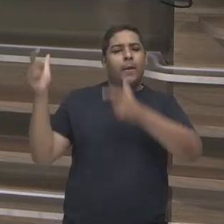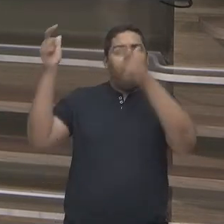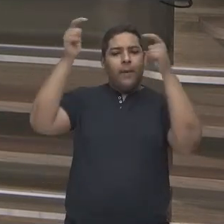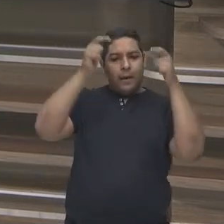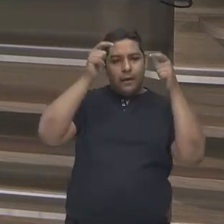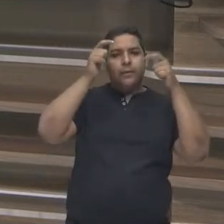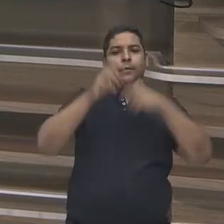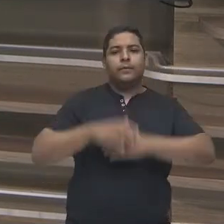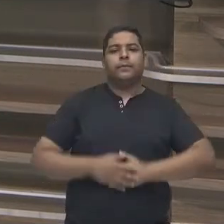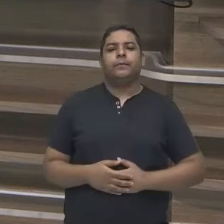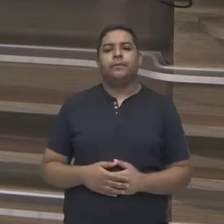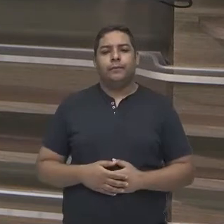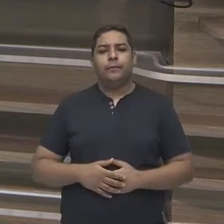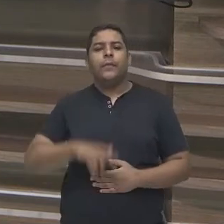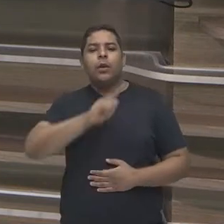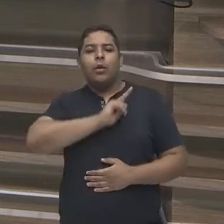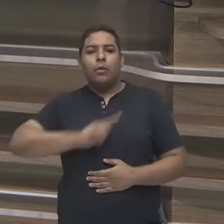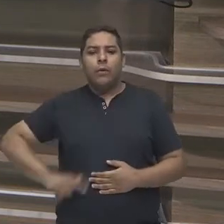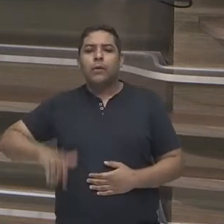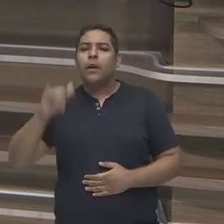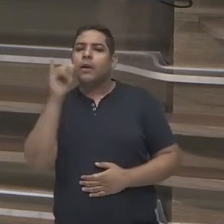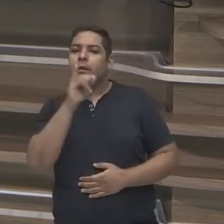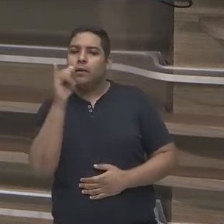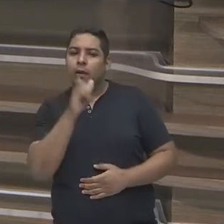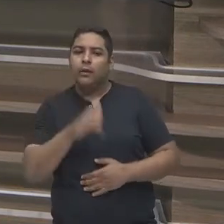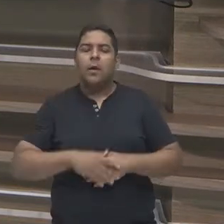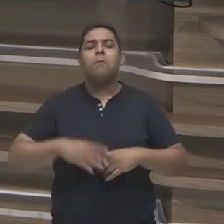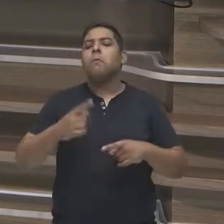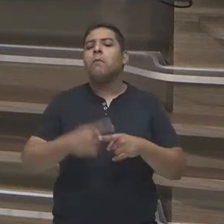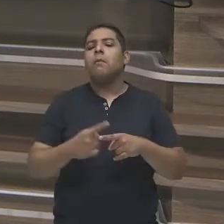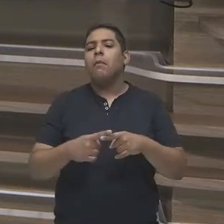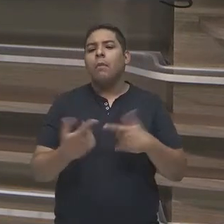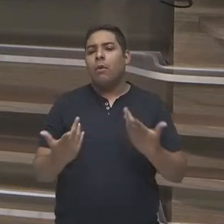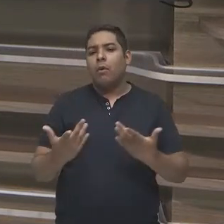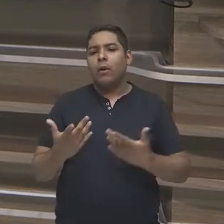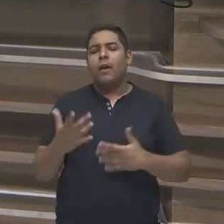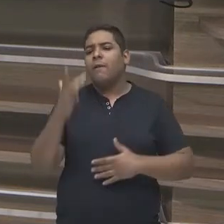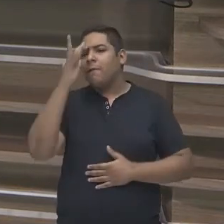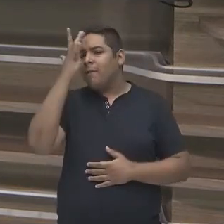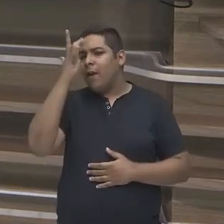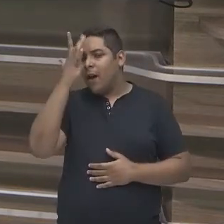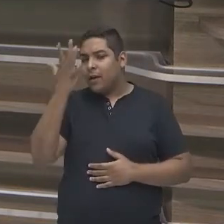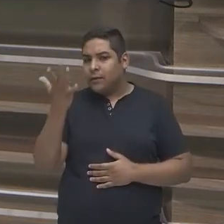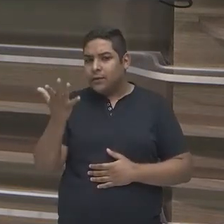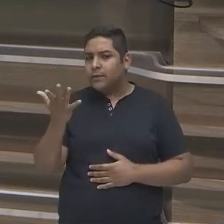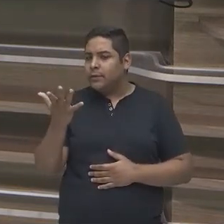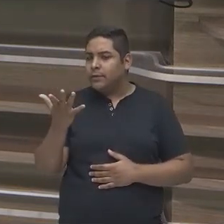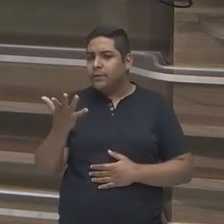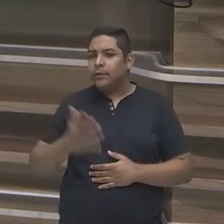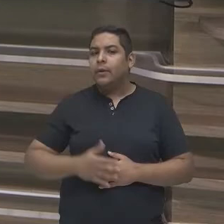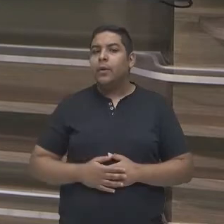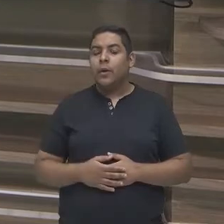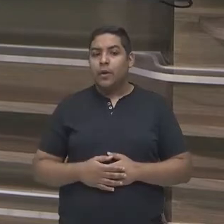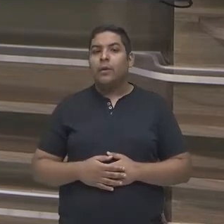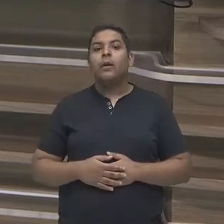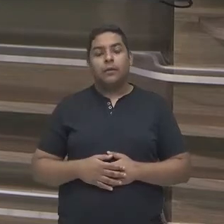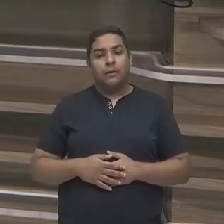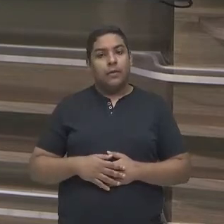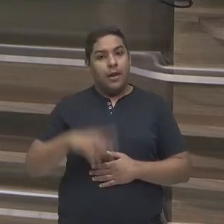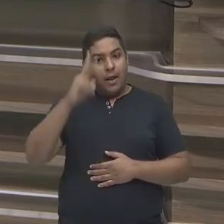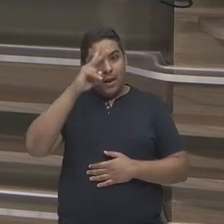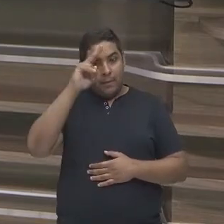na função de governante da Itália. Por que eles fazem isso com tanta facilidade? Porque vocês devem lembrar que eles têm o apoio do